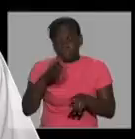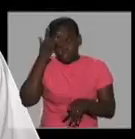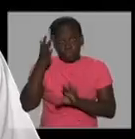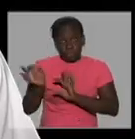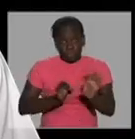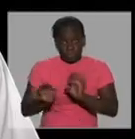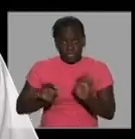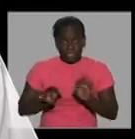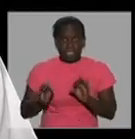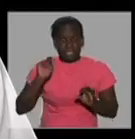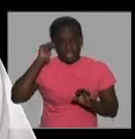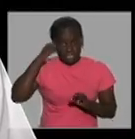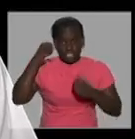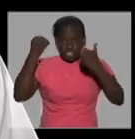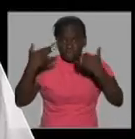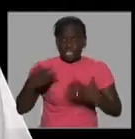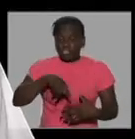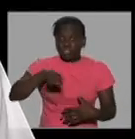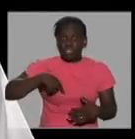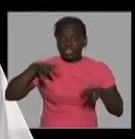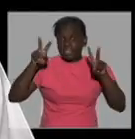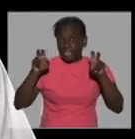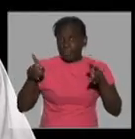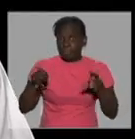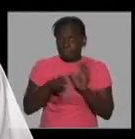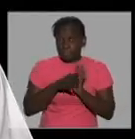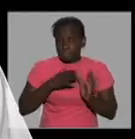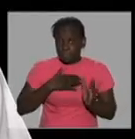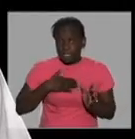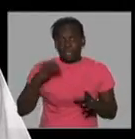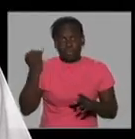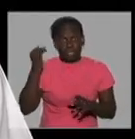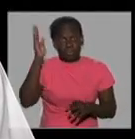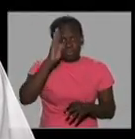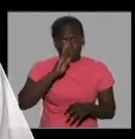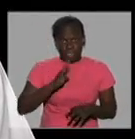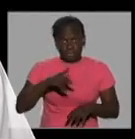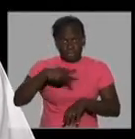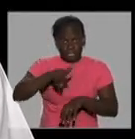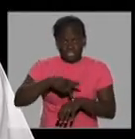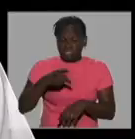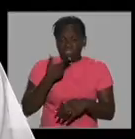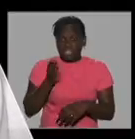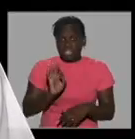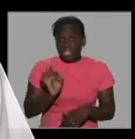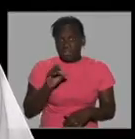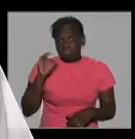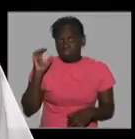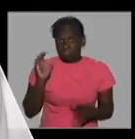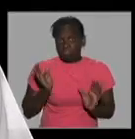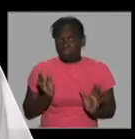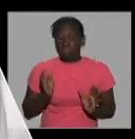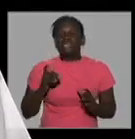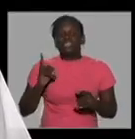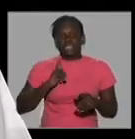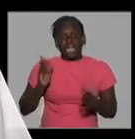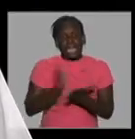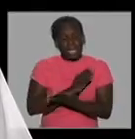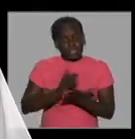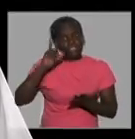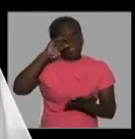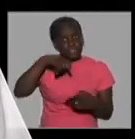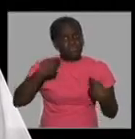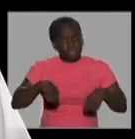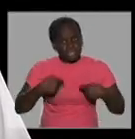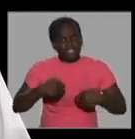produtor negro também, para poder a gente falar da nossa temática, de uma temática que é importante para o país e que não está sendo falada. Então, eu acho que tem alguns desafios